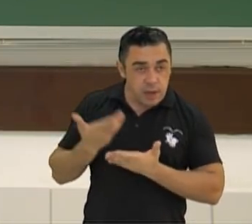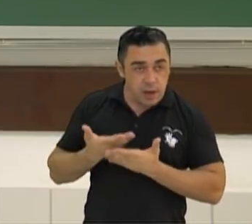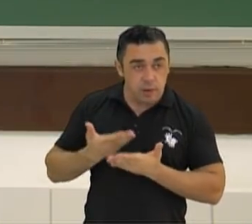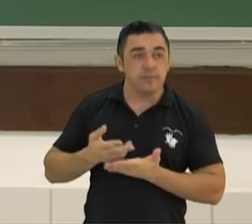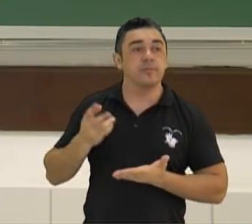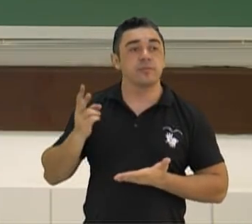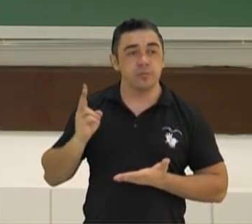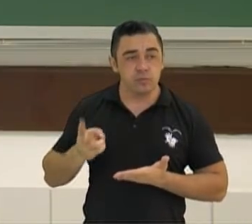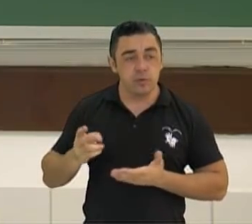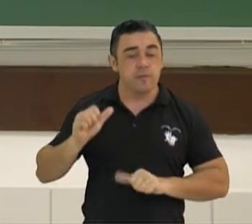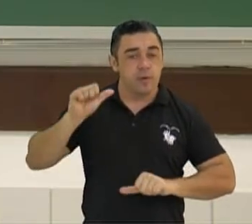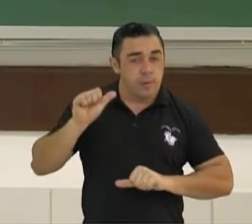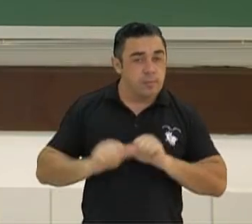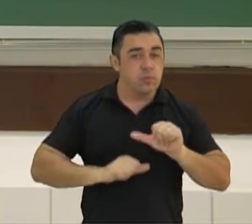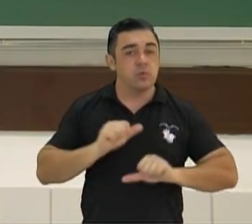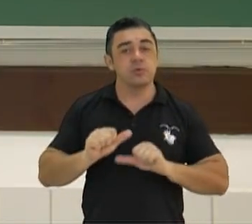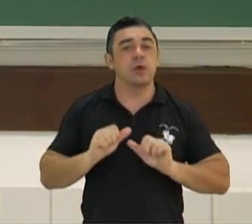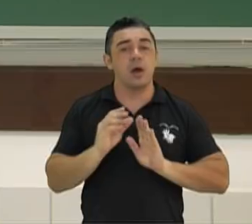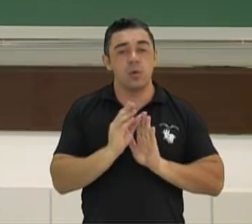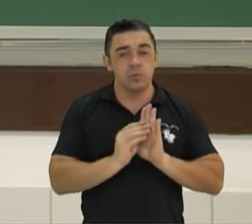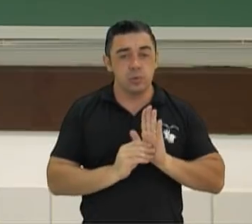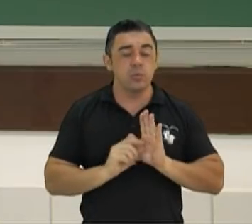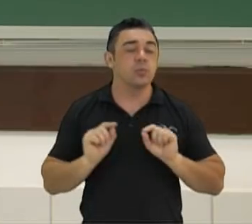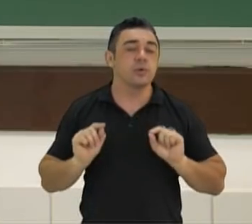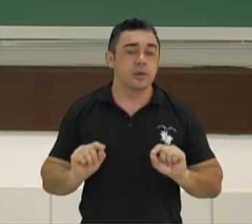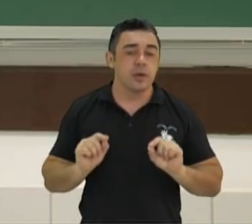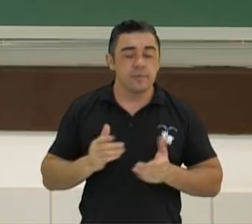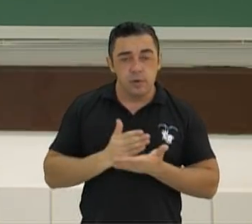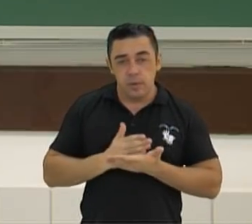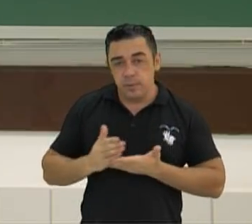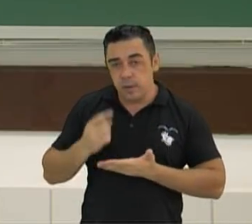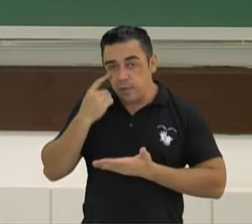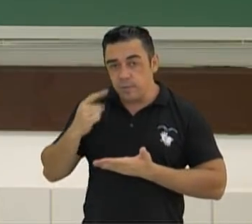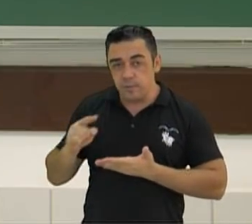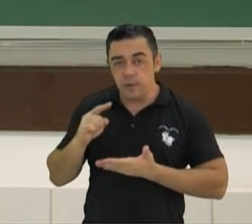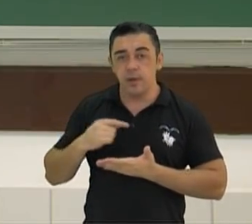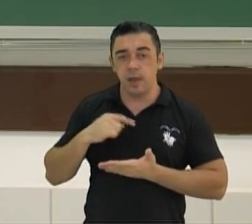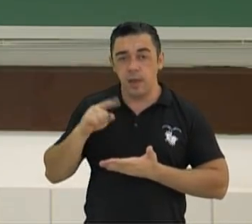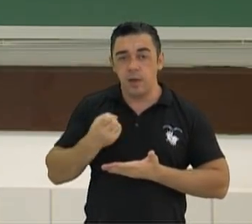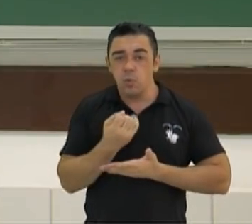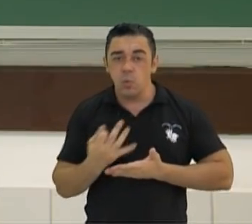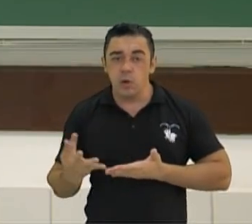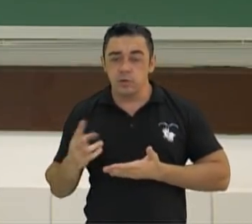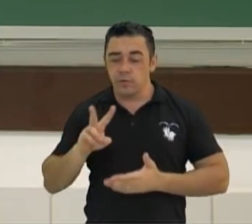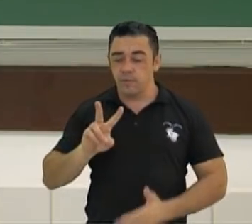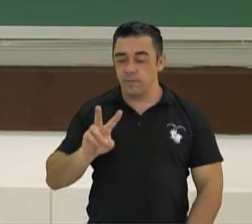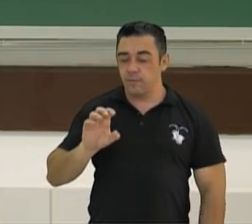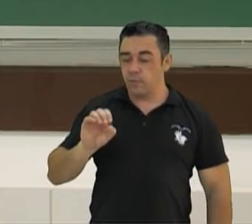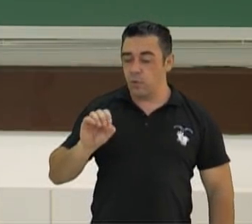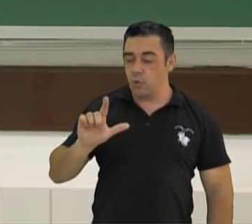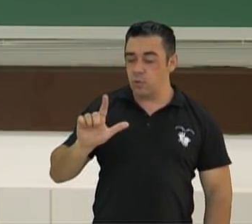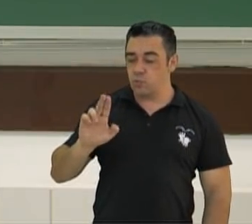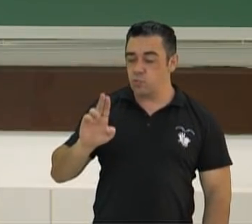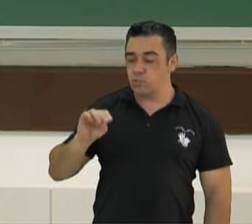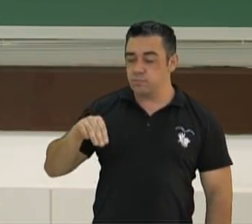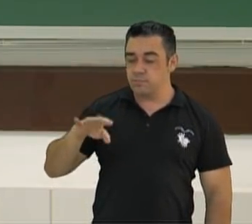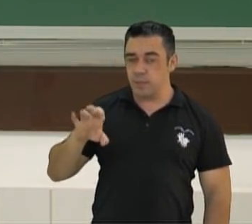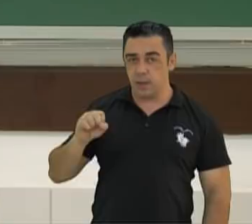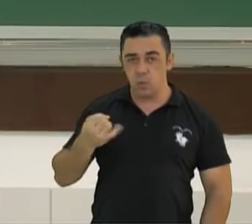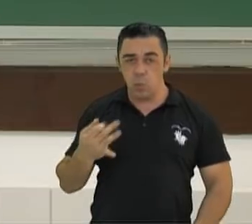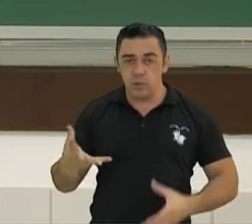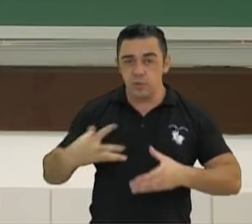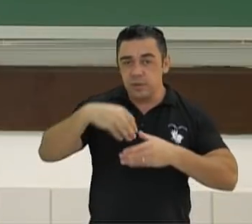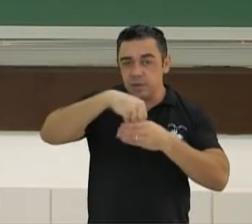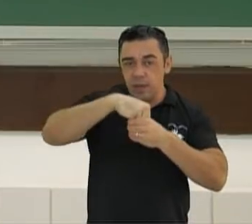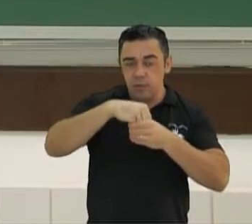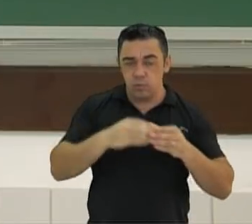nós vamos mudar um pouquinho o nosso conteúdo. Vamos começar a calcular o volume de blocos retangulares e do